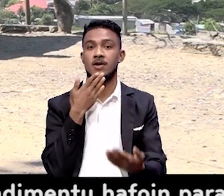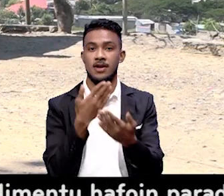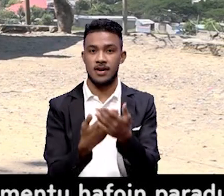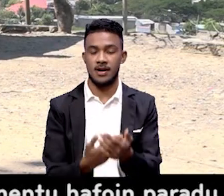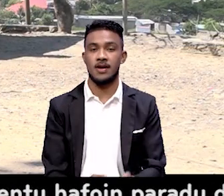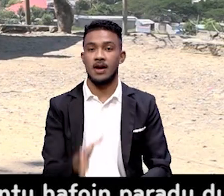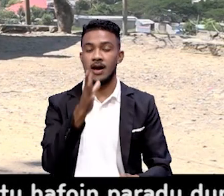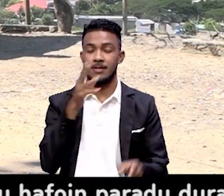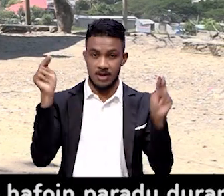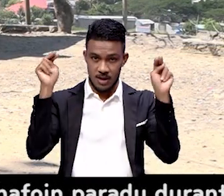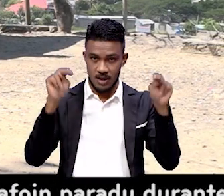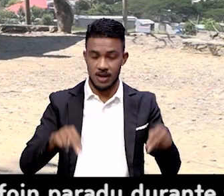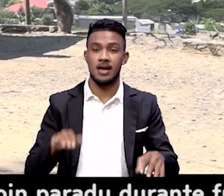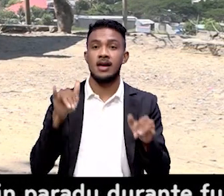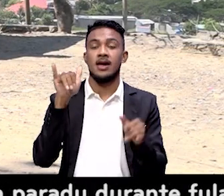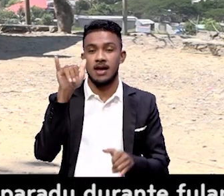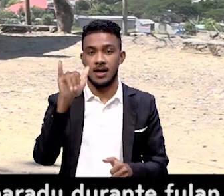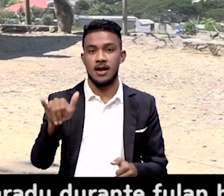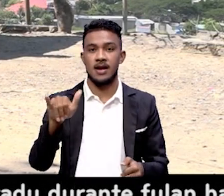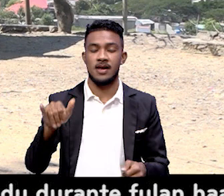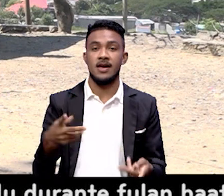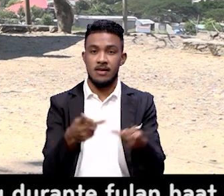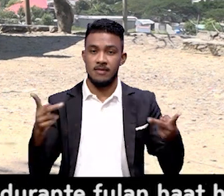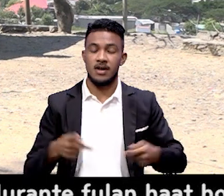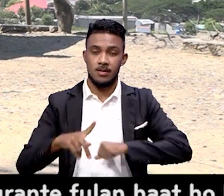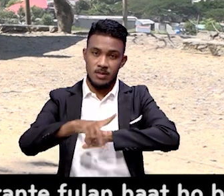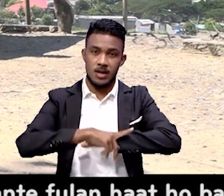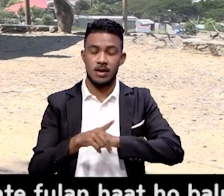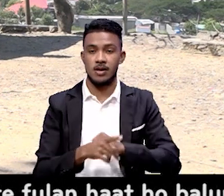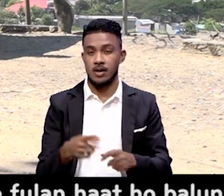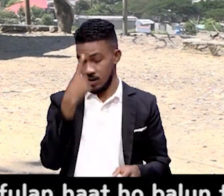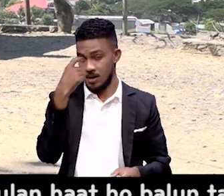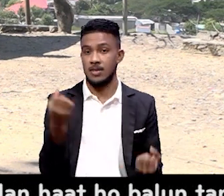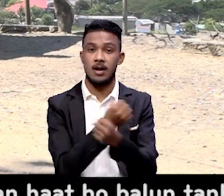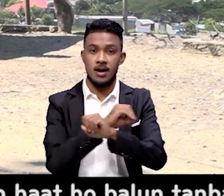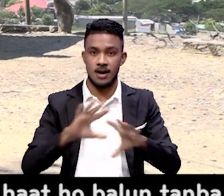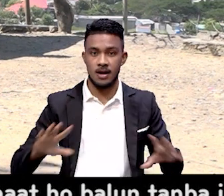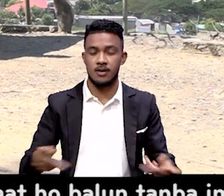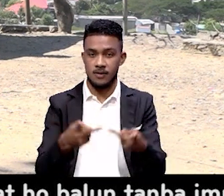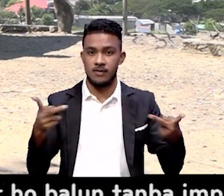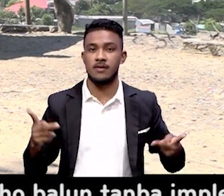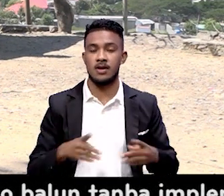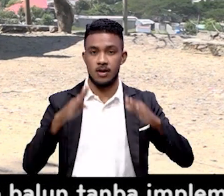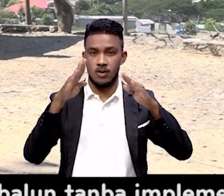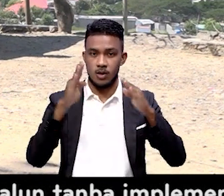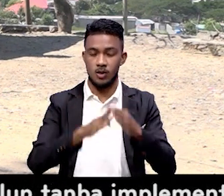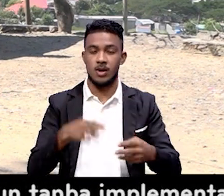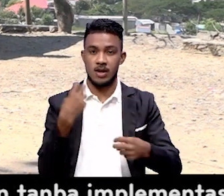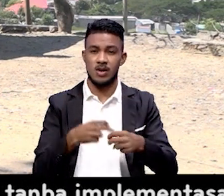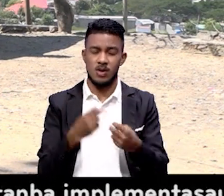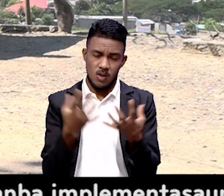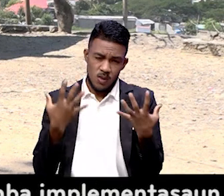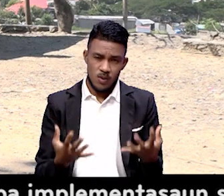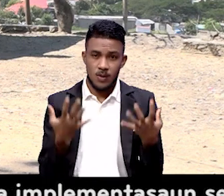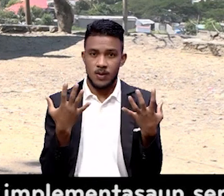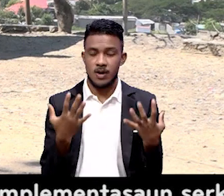nebe tenki hela ese de partido ida ne tamba lakong ni hela fating rasik, responsabilidade ida ne todang liu no dala barak, esperansa ba futuro